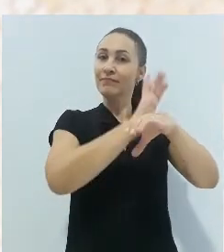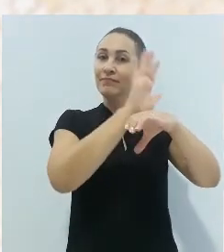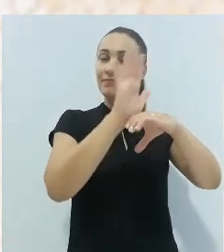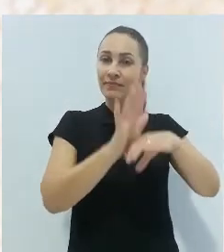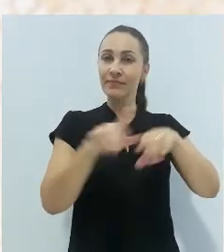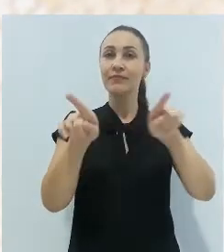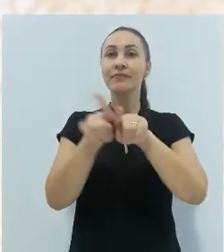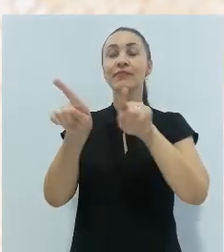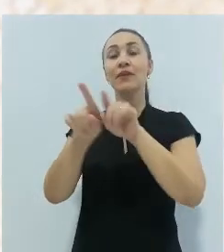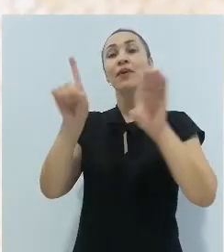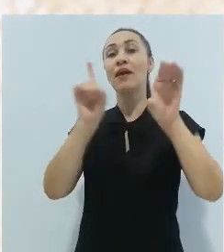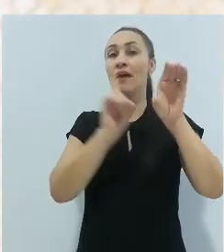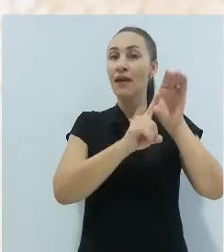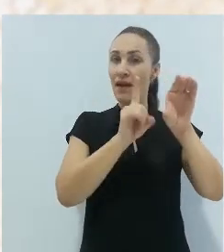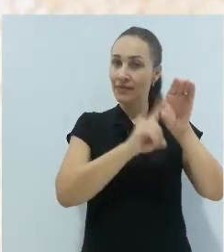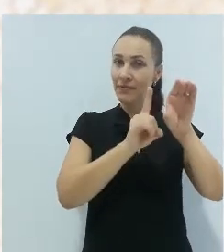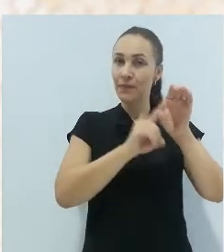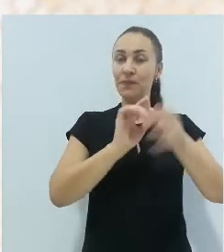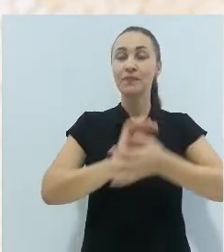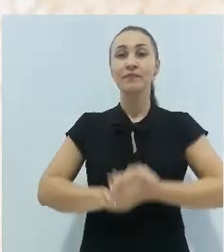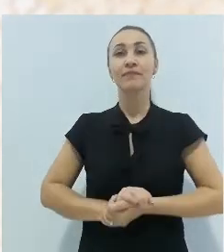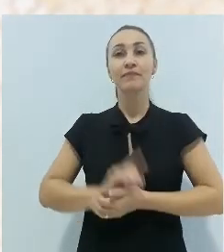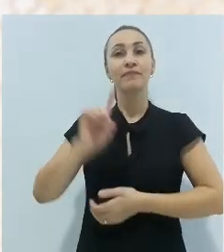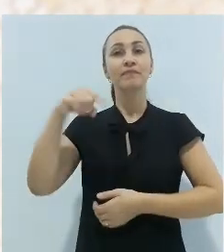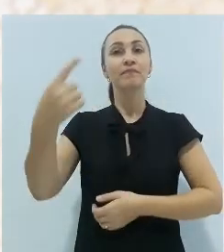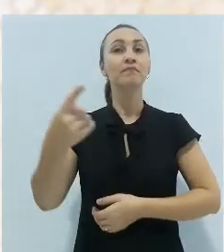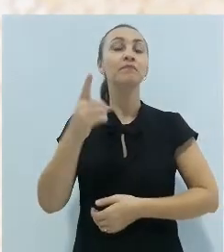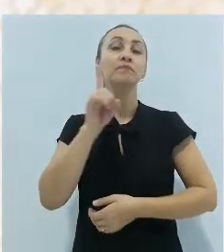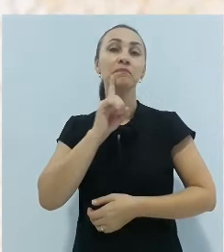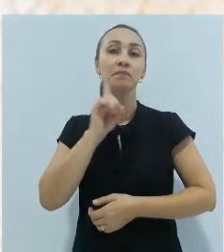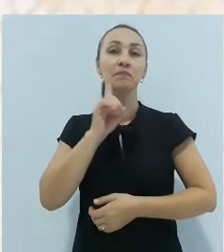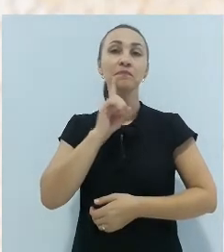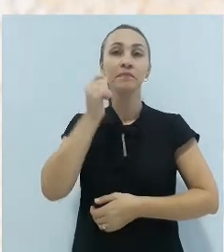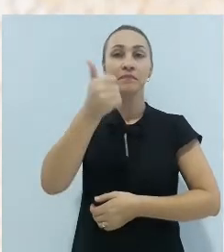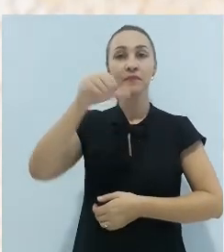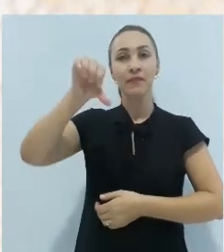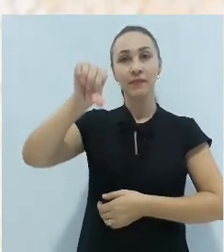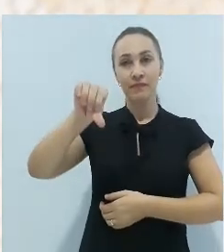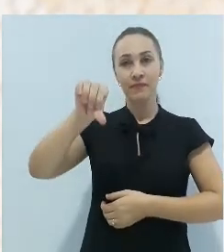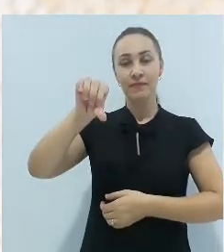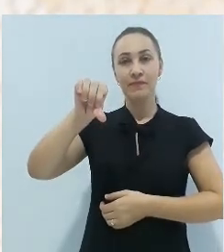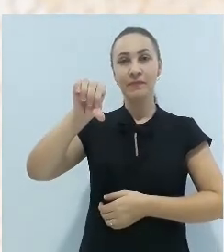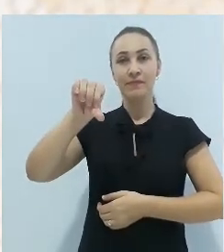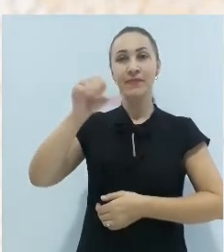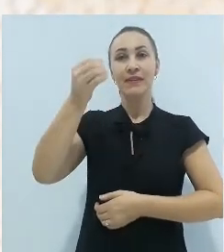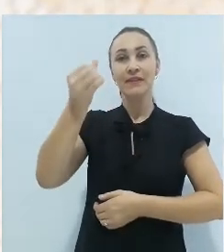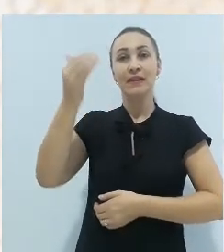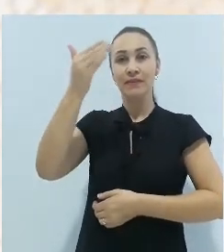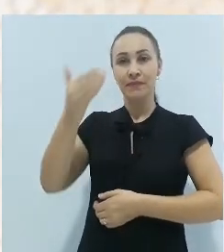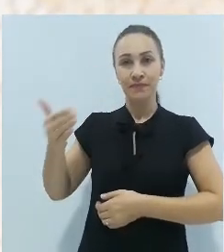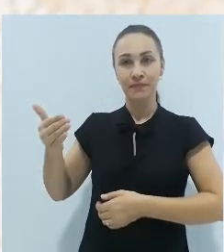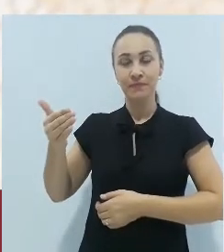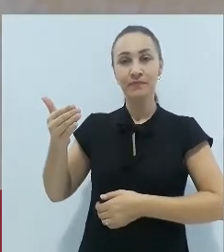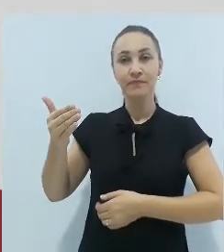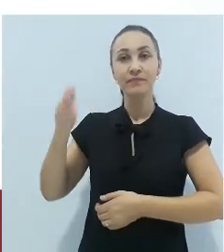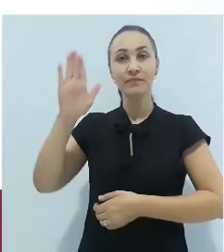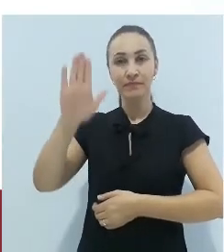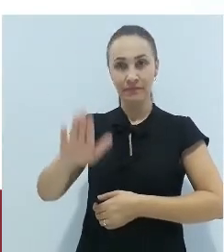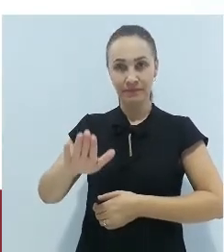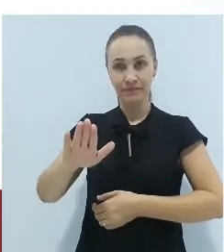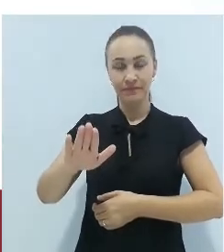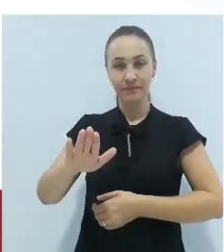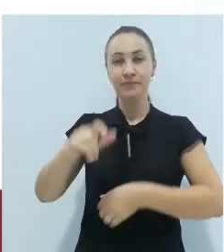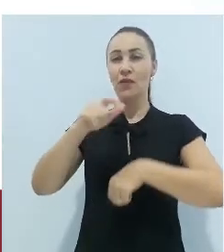Catedral Metropolitana, no próximo dia 19, às 18h30. Então será um momento de muita graça,